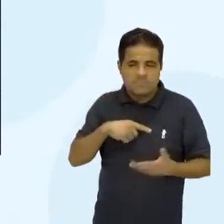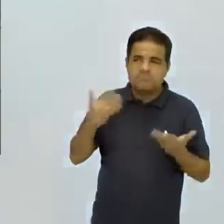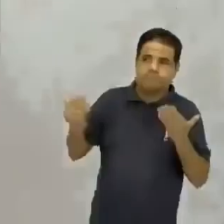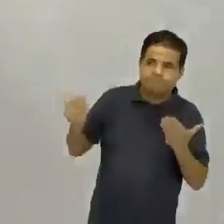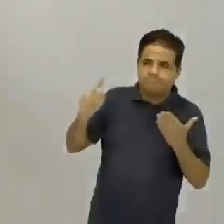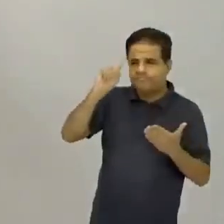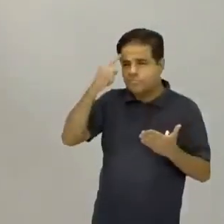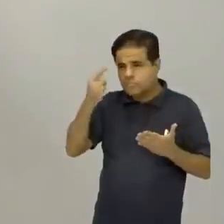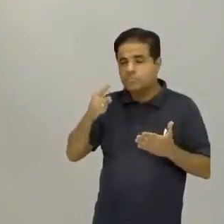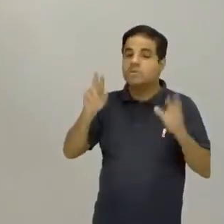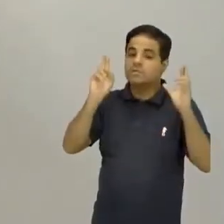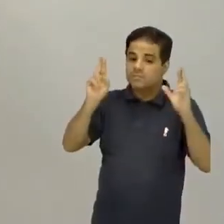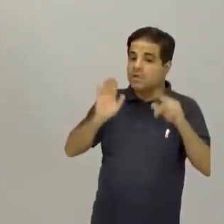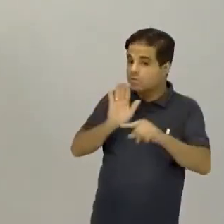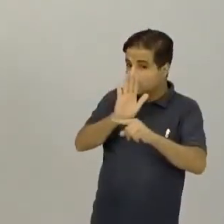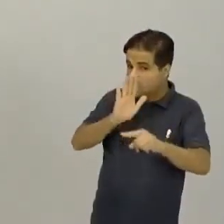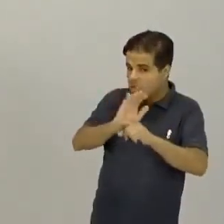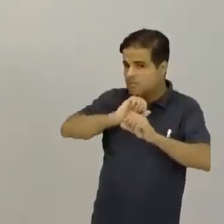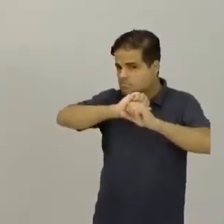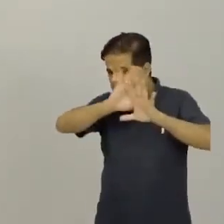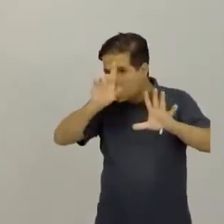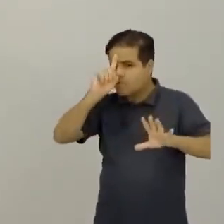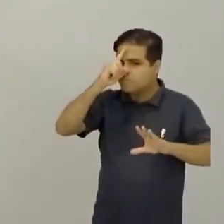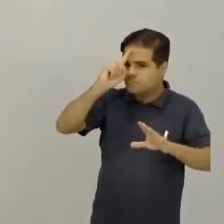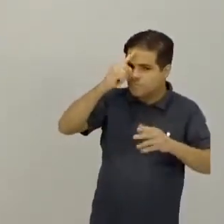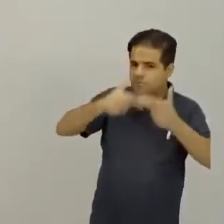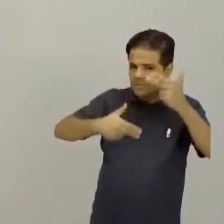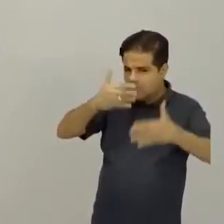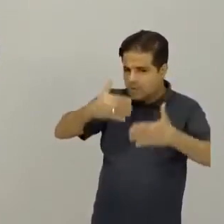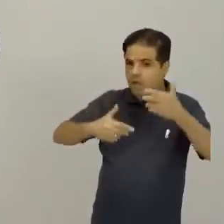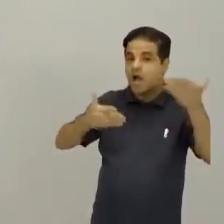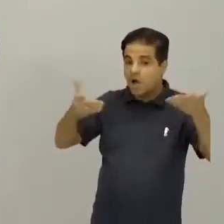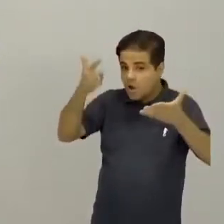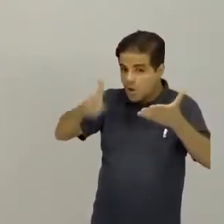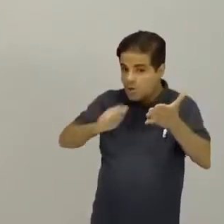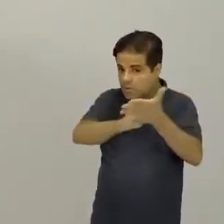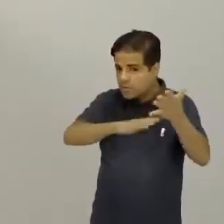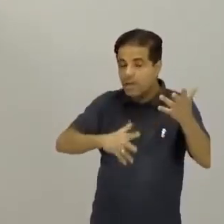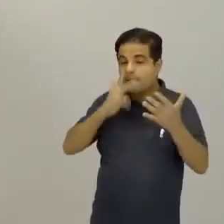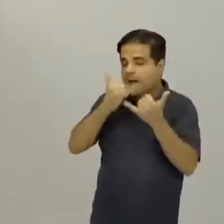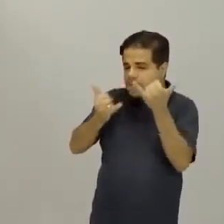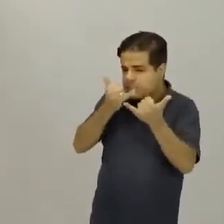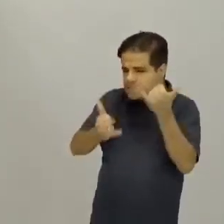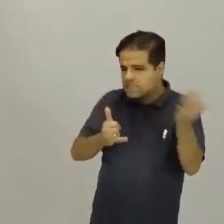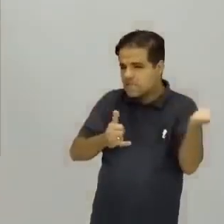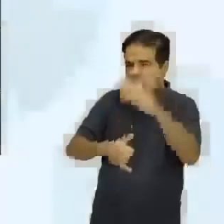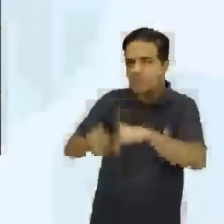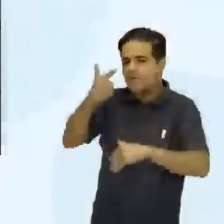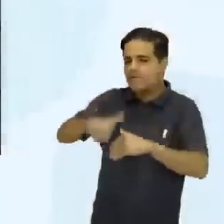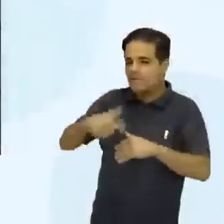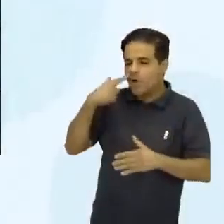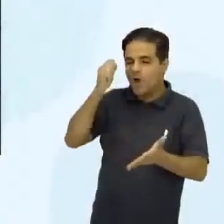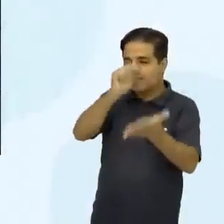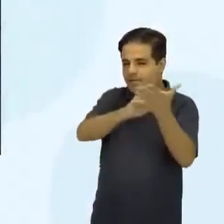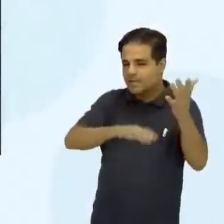ficado com dúvida, espero que eu consiga aí ter esclarecido, porque você vai fazer mais uma atividade muito parecida. Então, vamos para a próxima